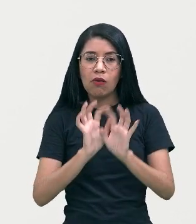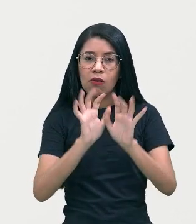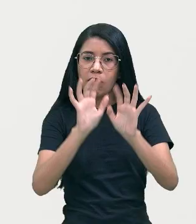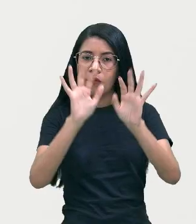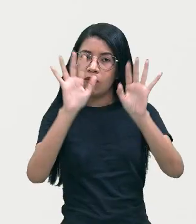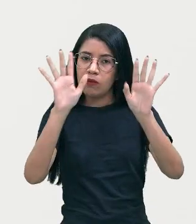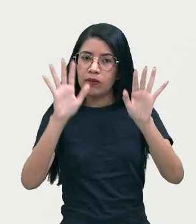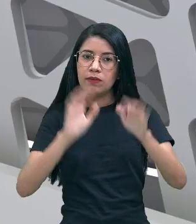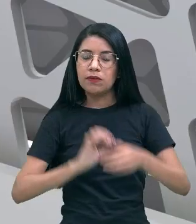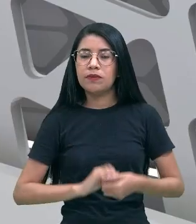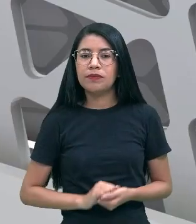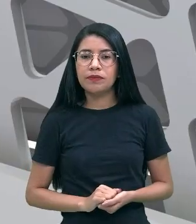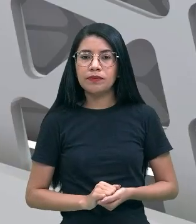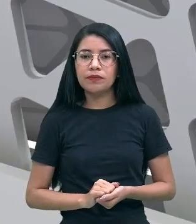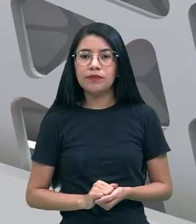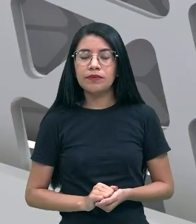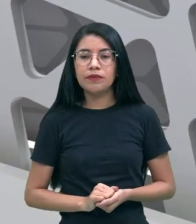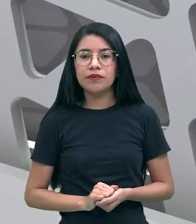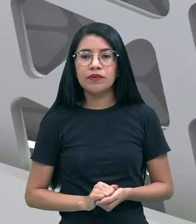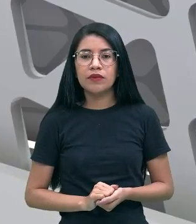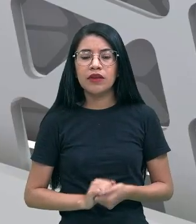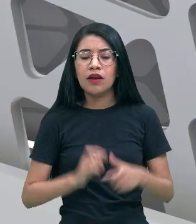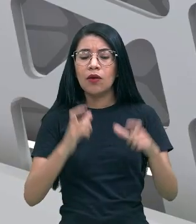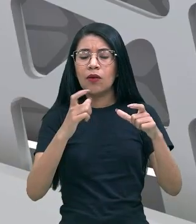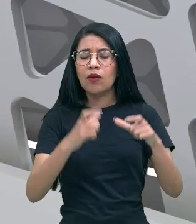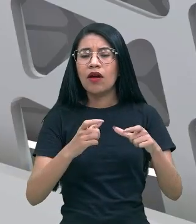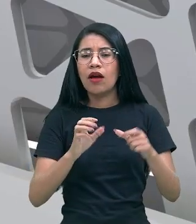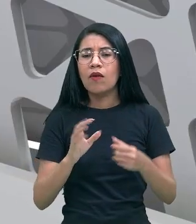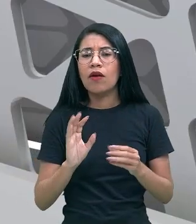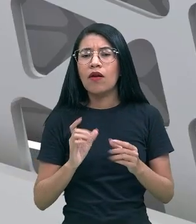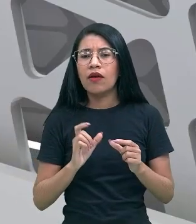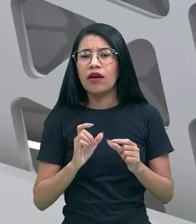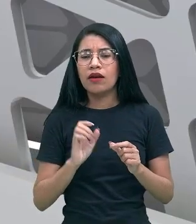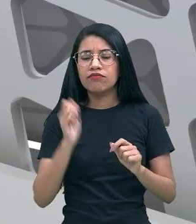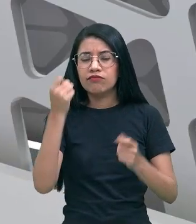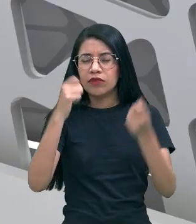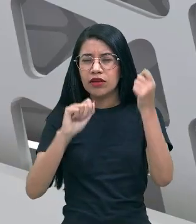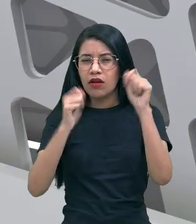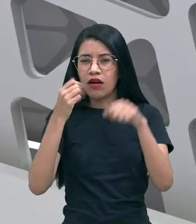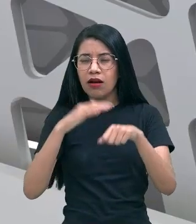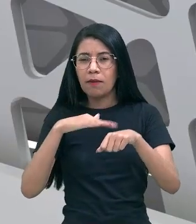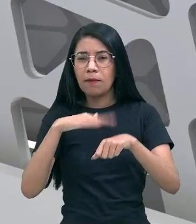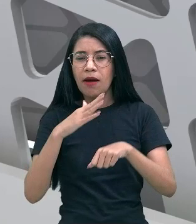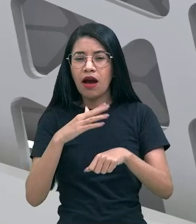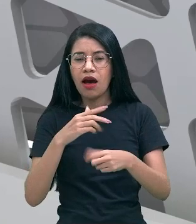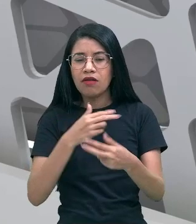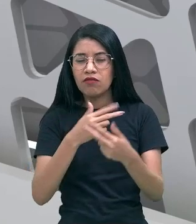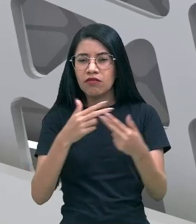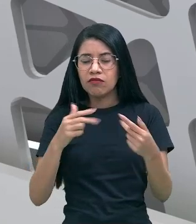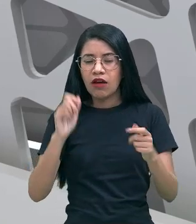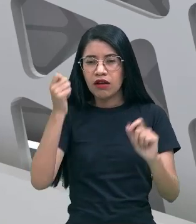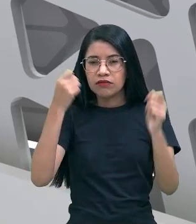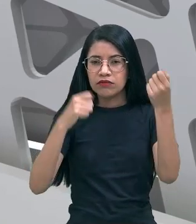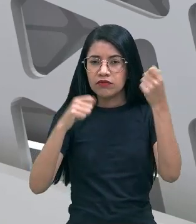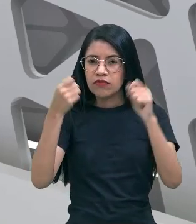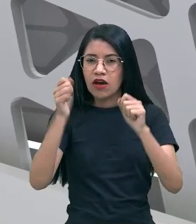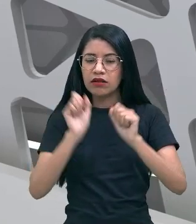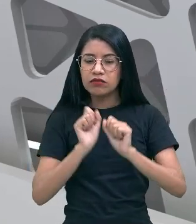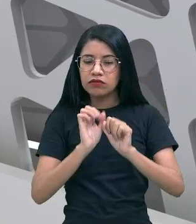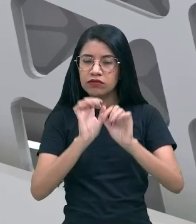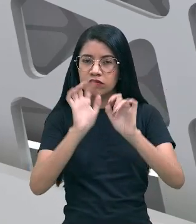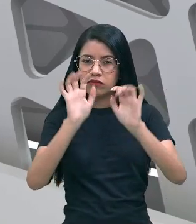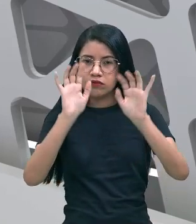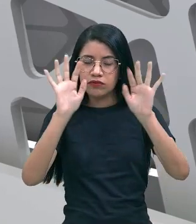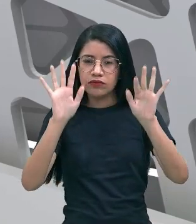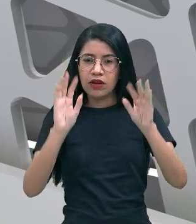fumaça. Normalmente esses locais são locais industrializados, cheios de fábricas que liberam. E